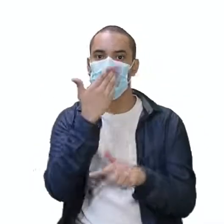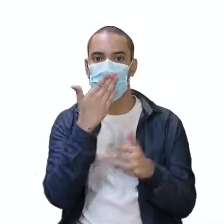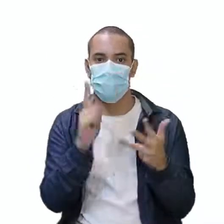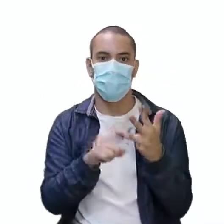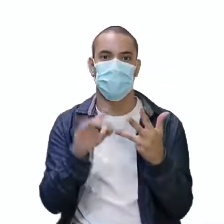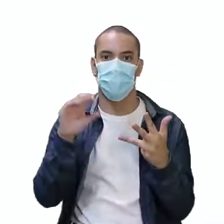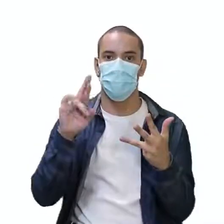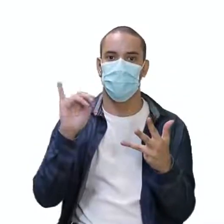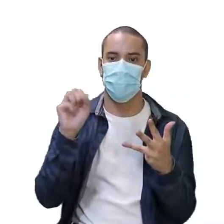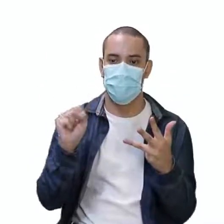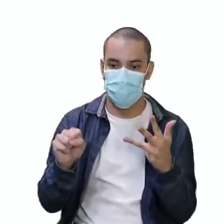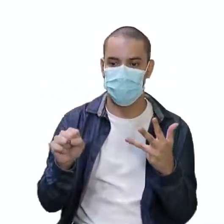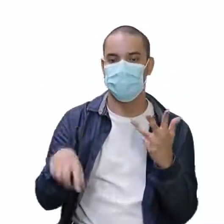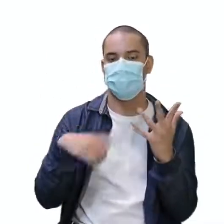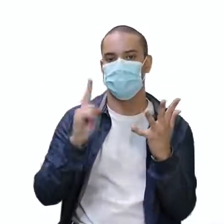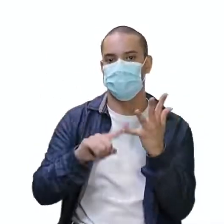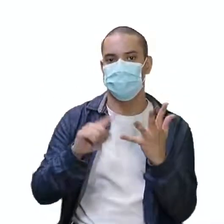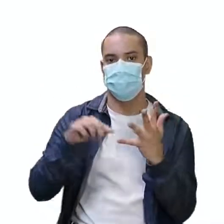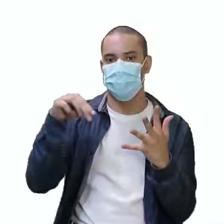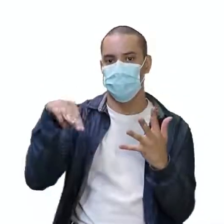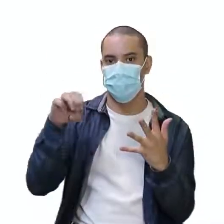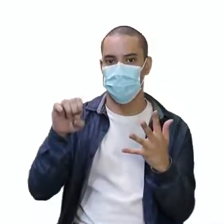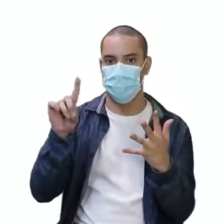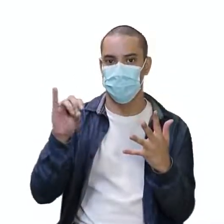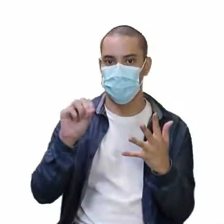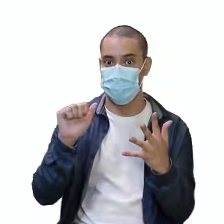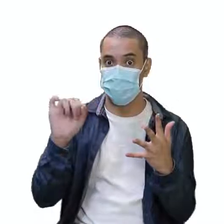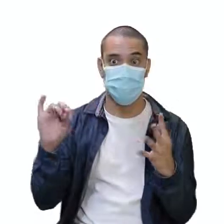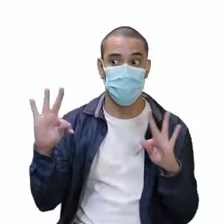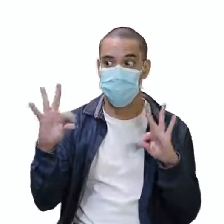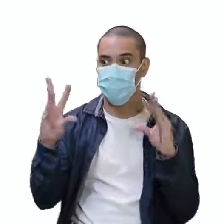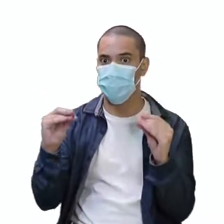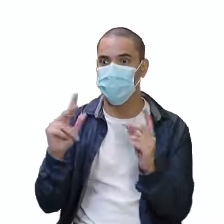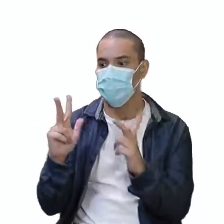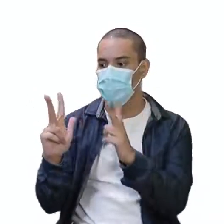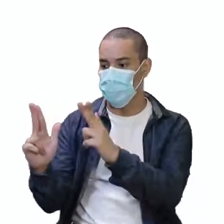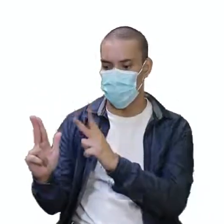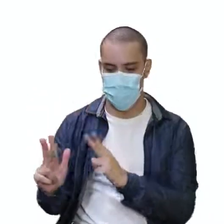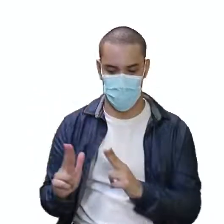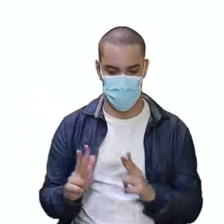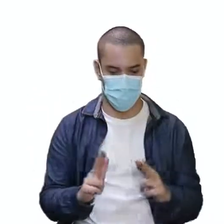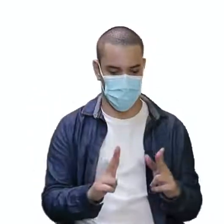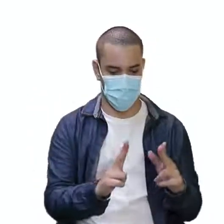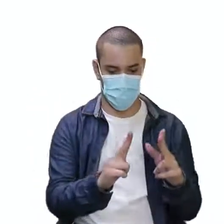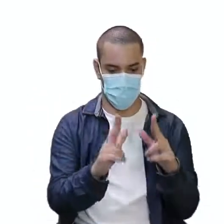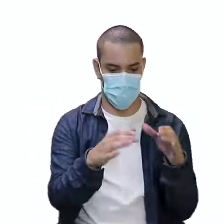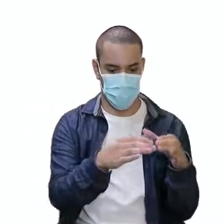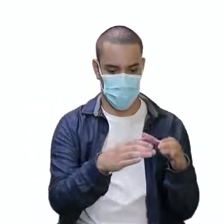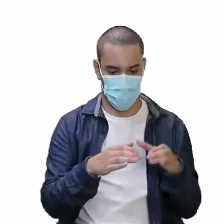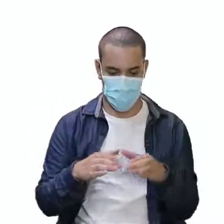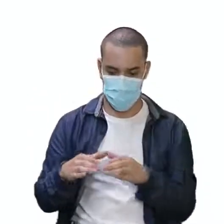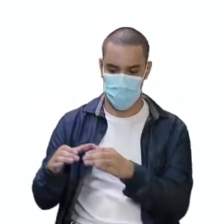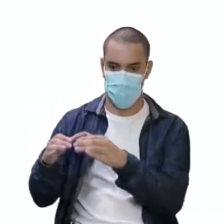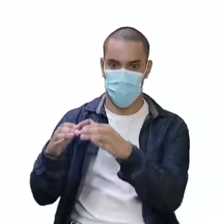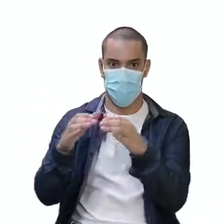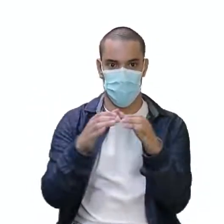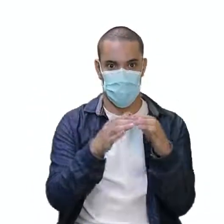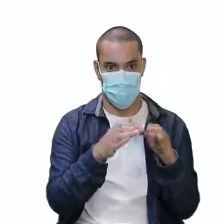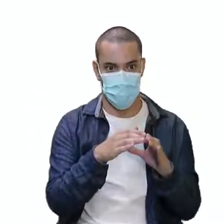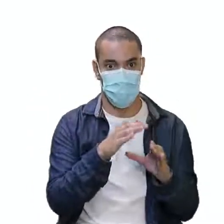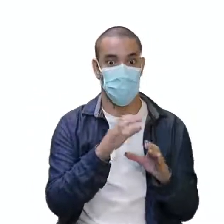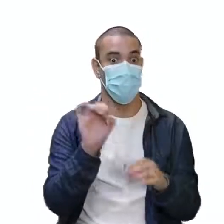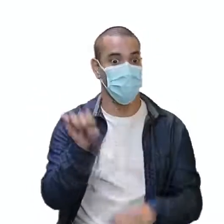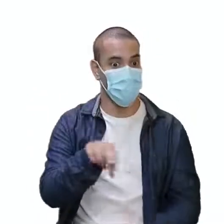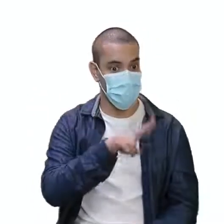corais, das medusas, todos os organismos da mesma espécie vivendo aí ou